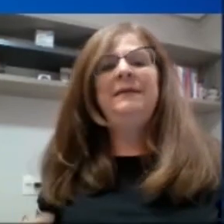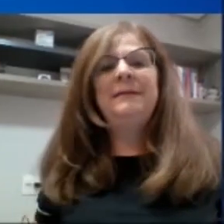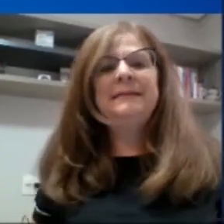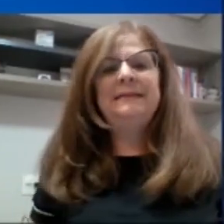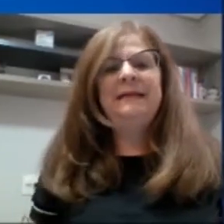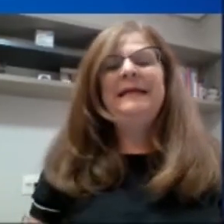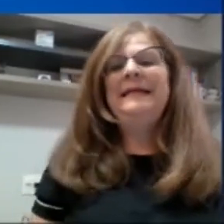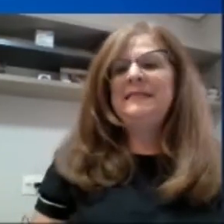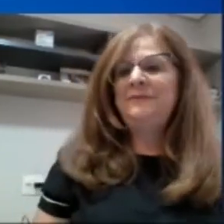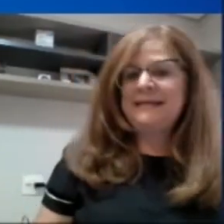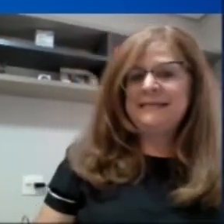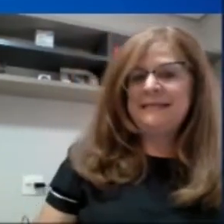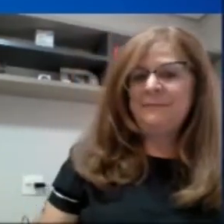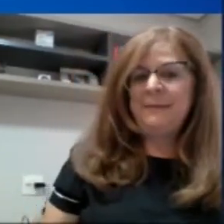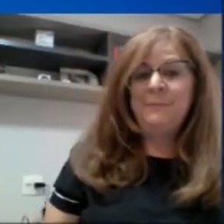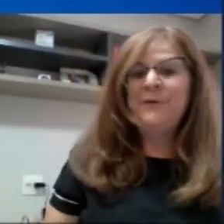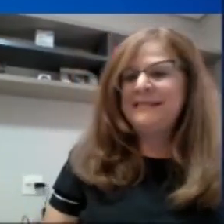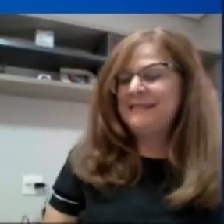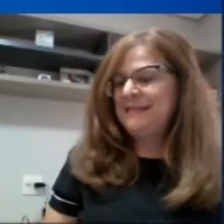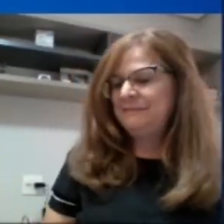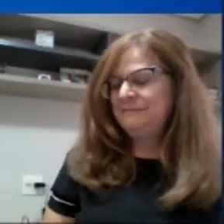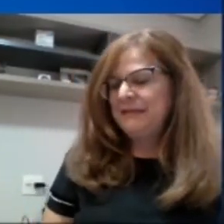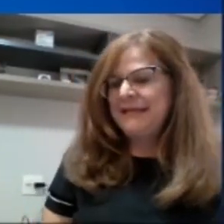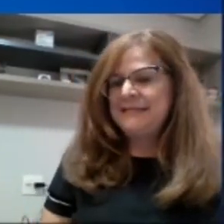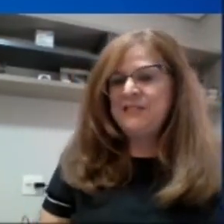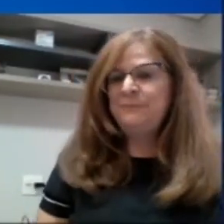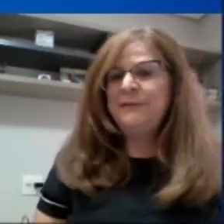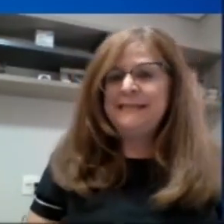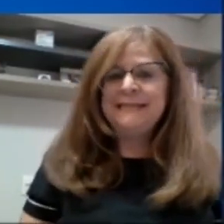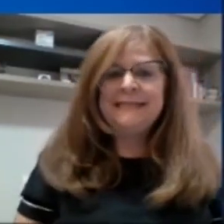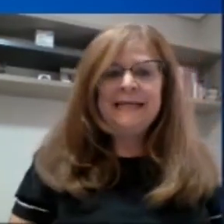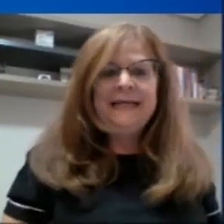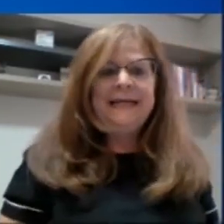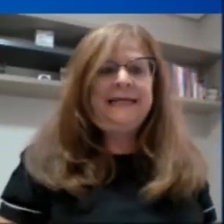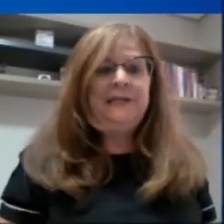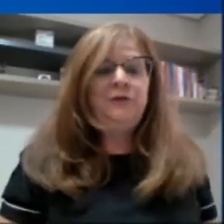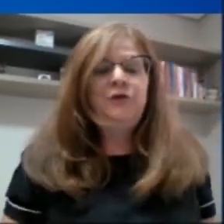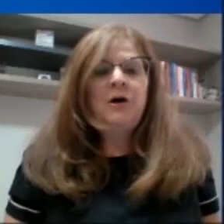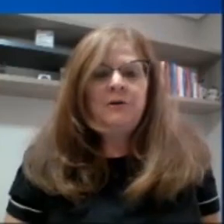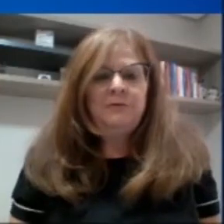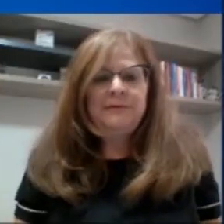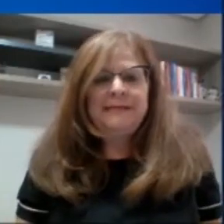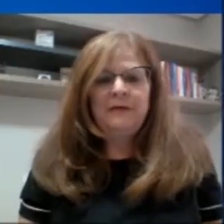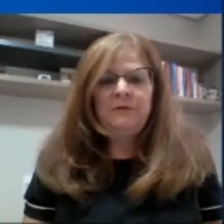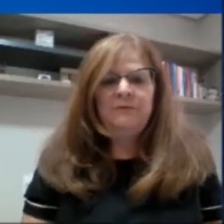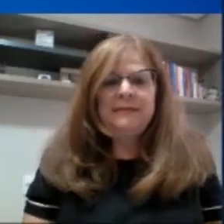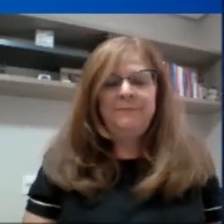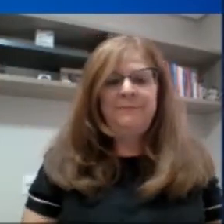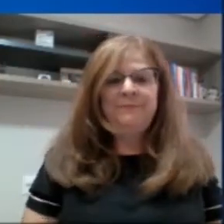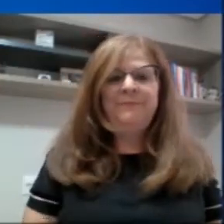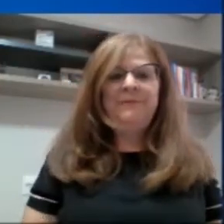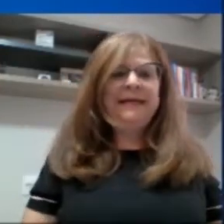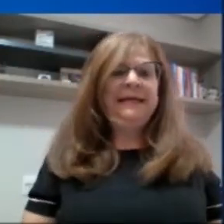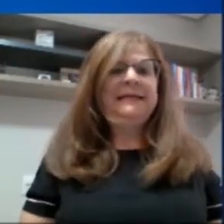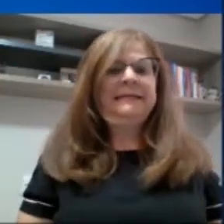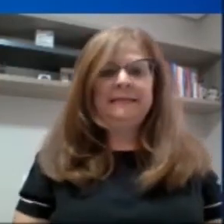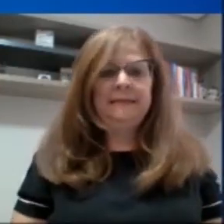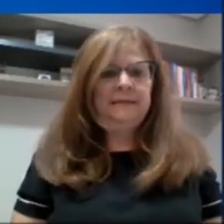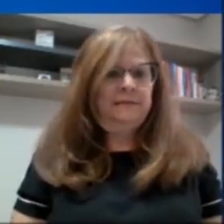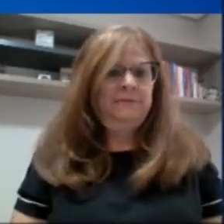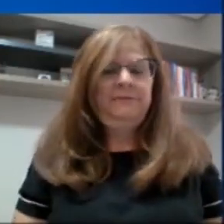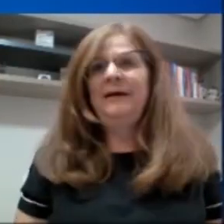da Libras, eles fazem também poesia. Existem poesias que tocam você quando você vê